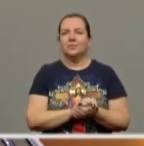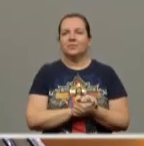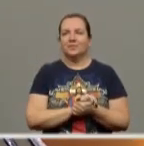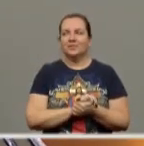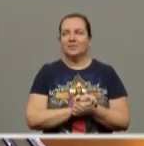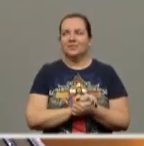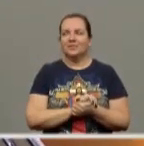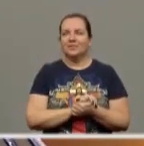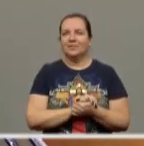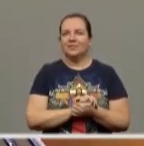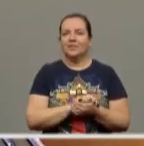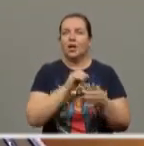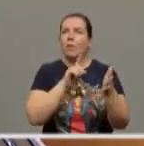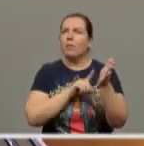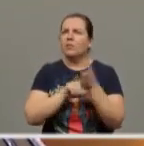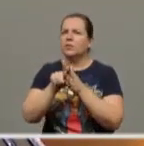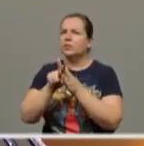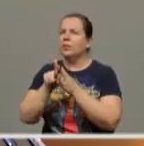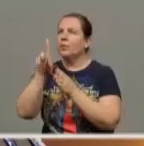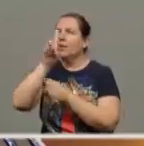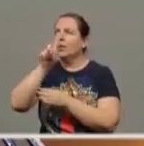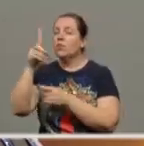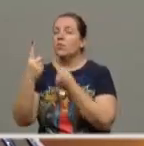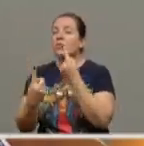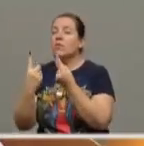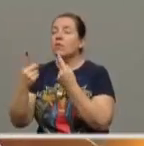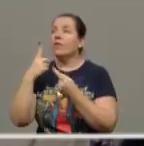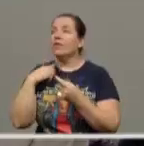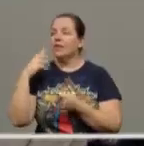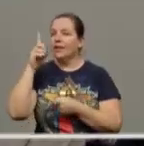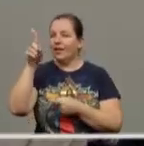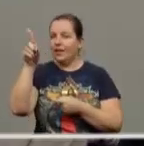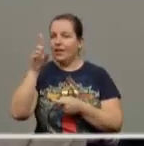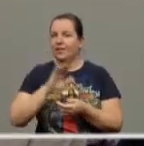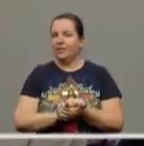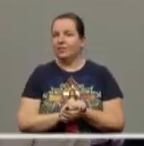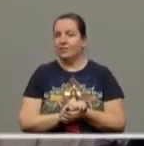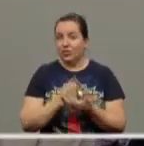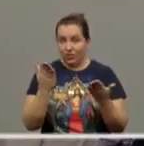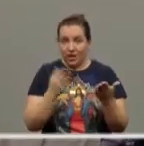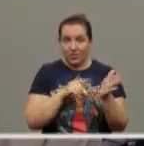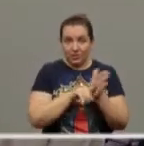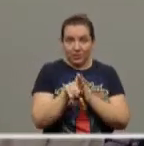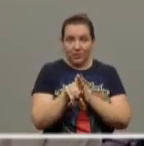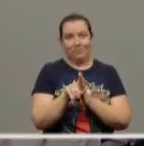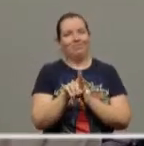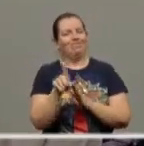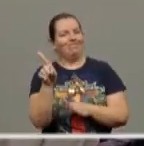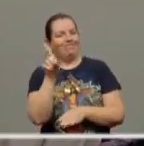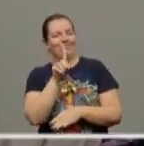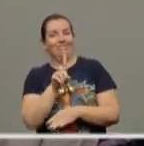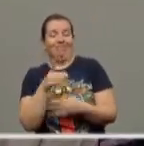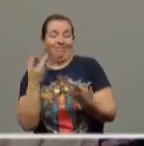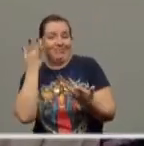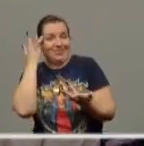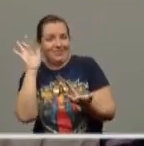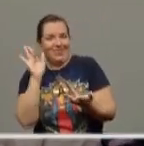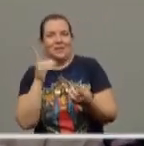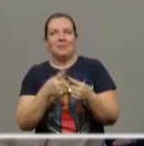Pois é, já perguntou para Deus qual é a vontade dEle? Já ou não? É, então, aí